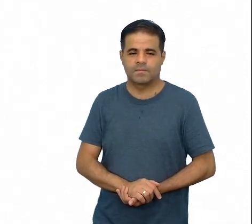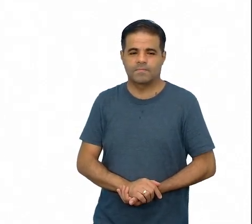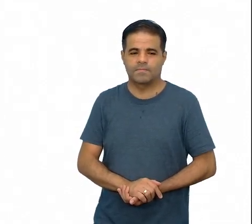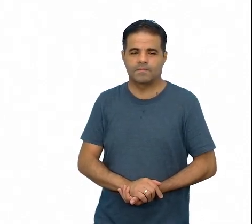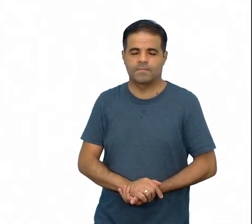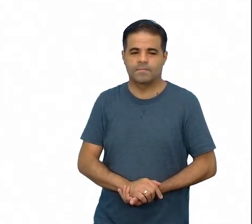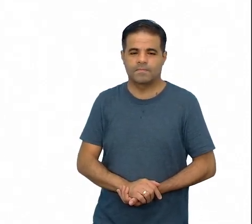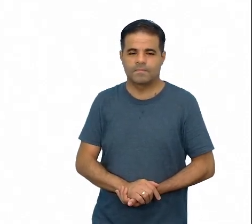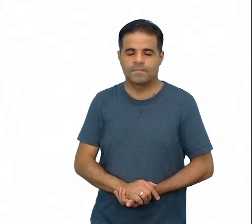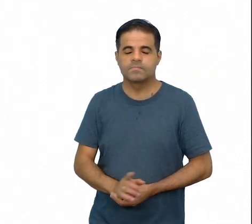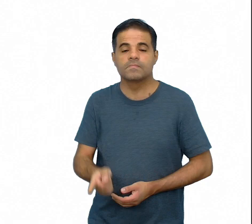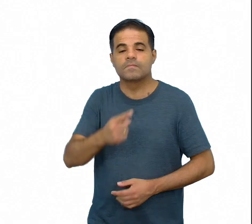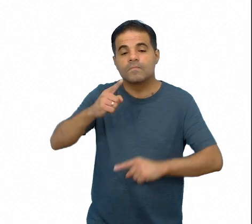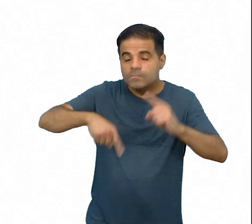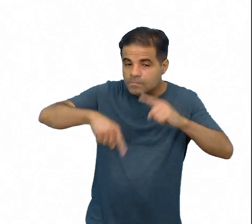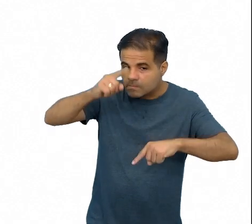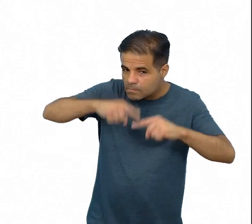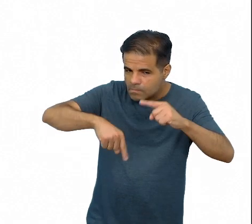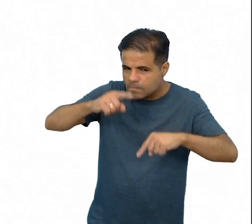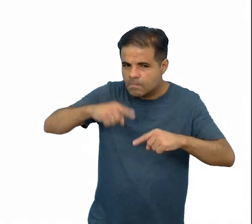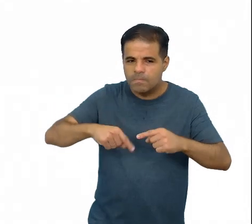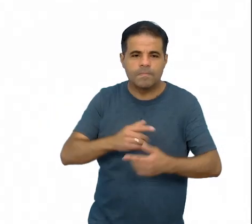o nosso material.